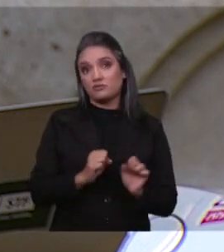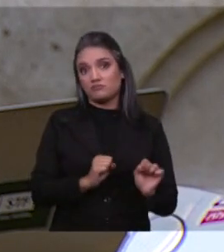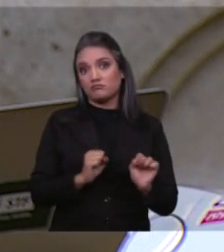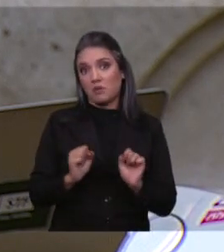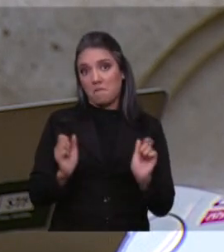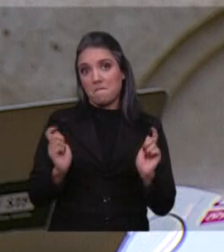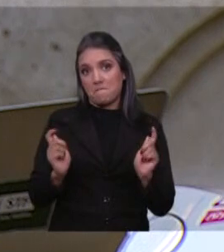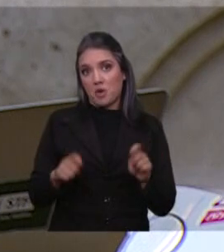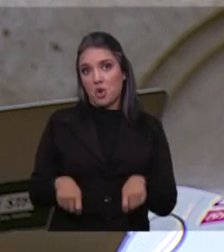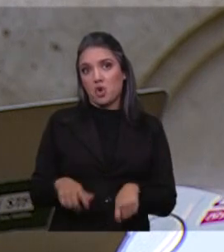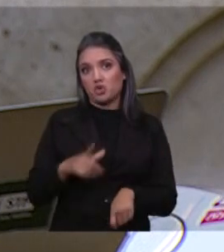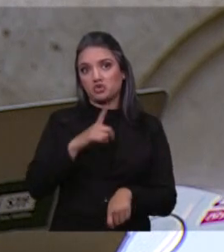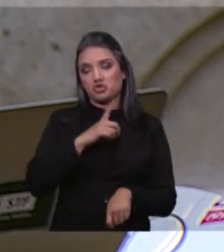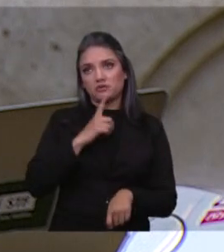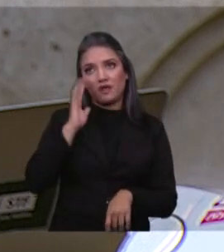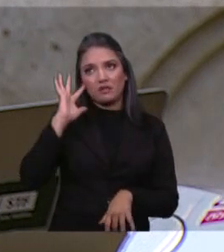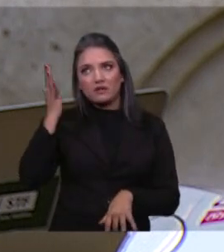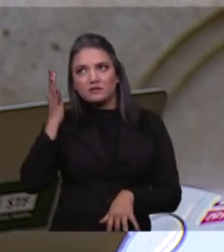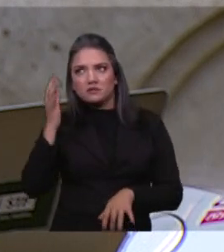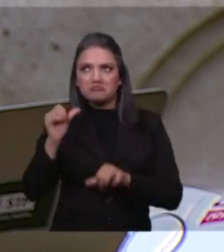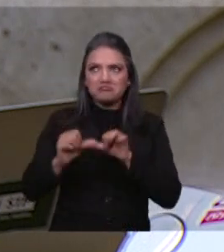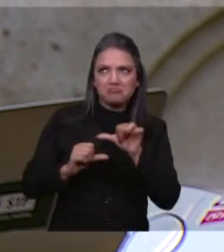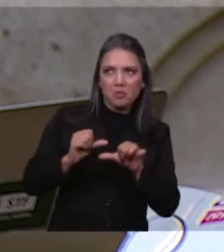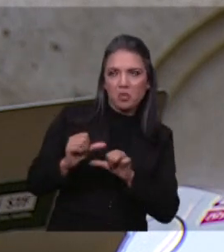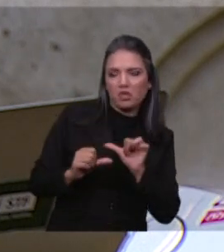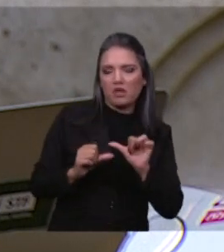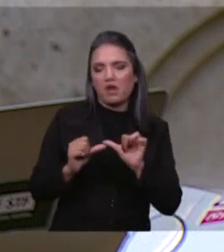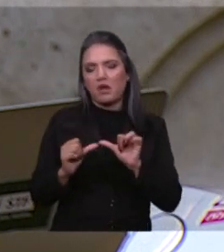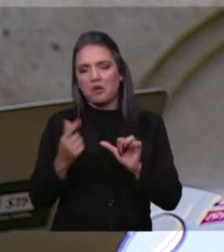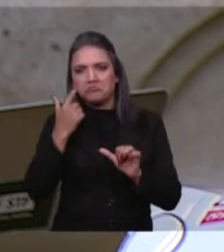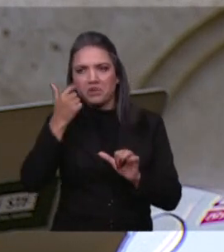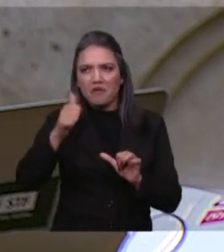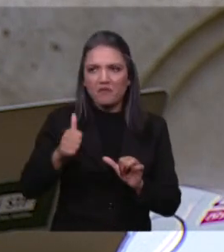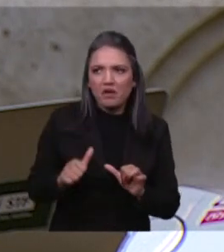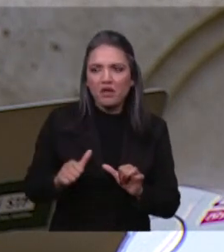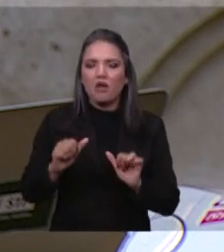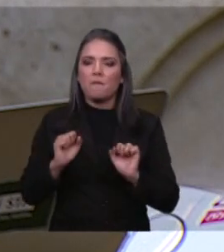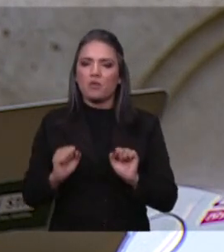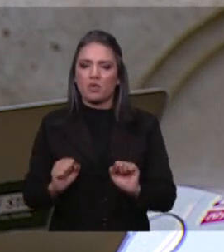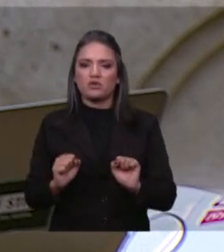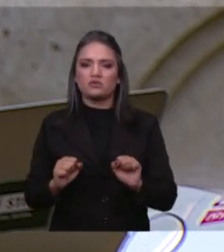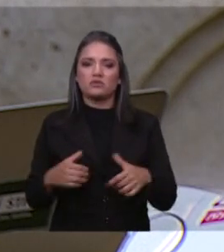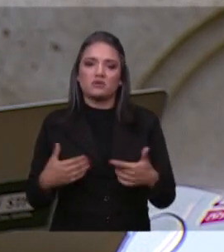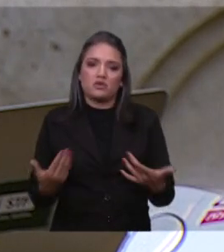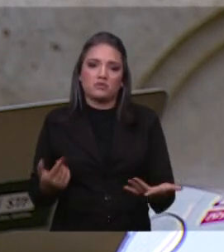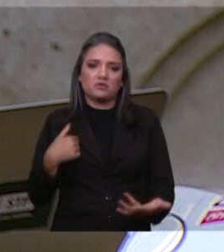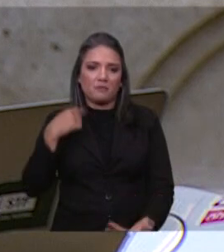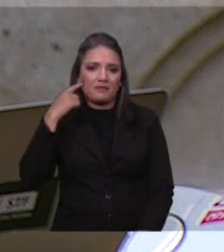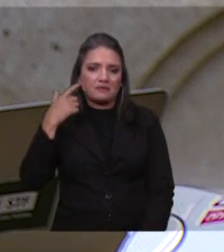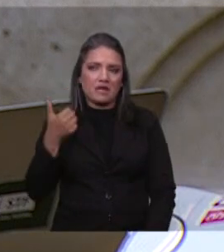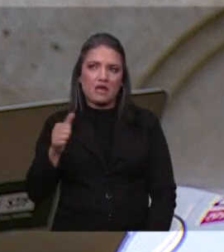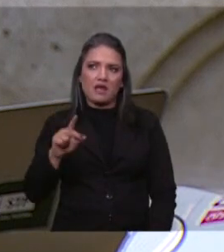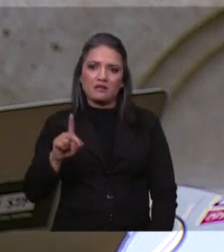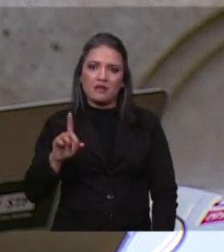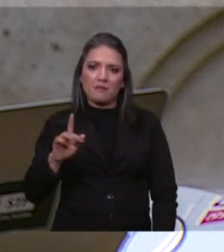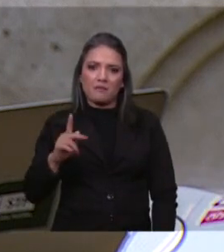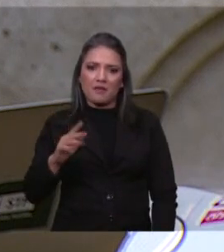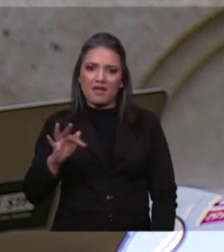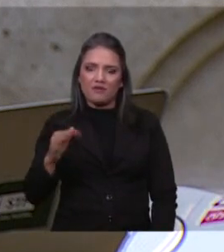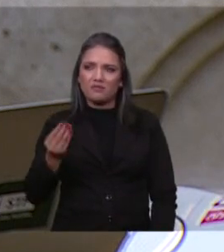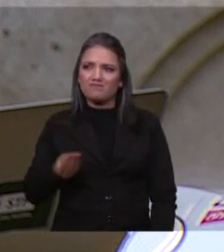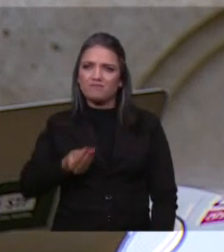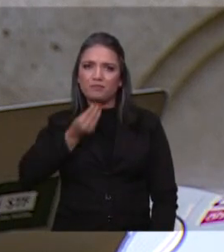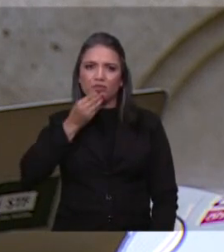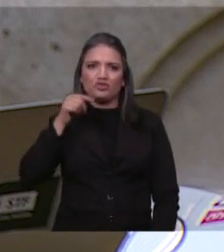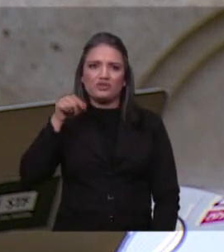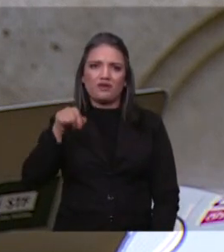decisões. E portanto, nós podemos chegar à conclusão que deveríamos ter modulado na DPF e não modulamos, e, portanto, resolver modular